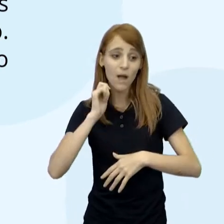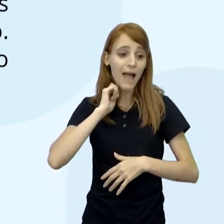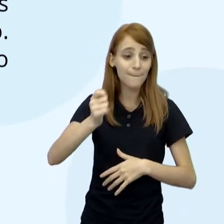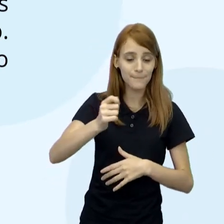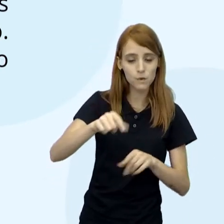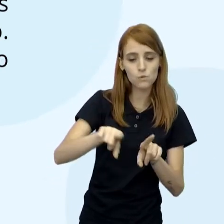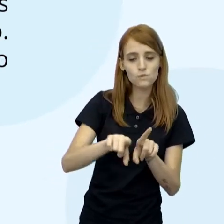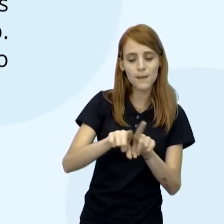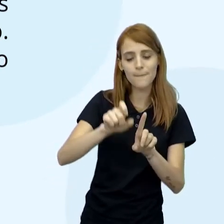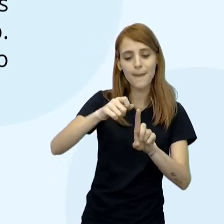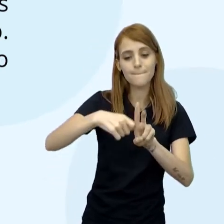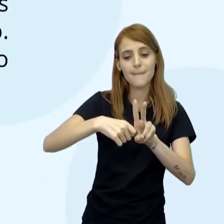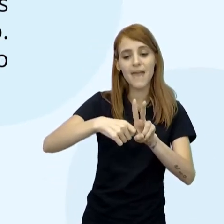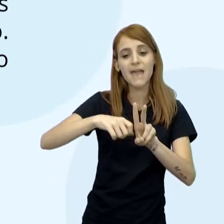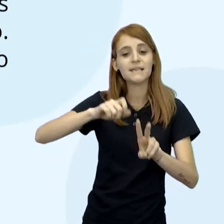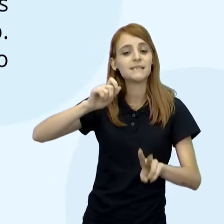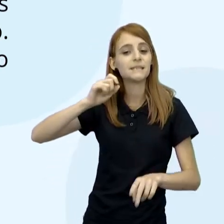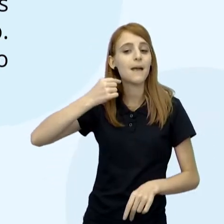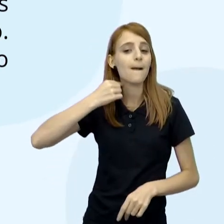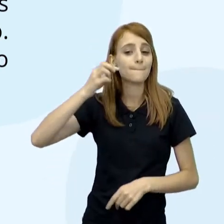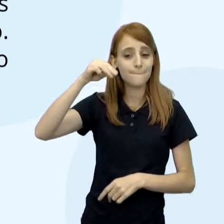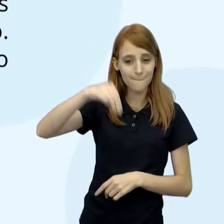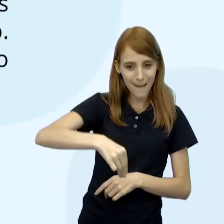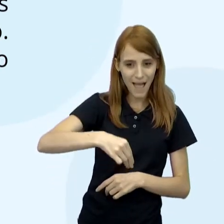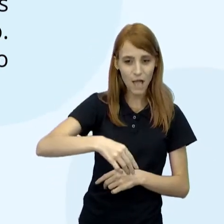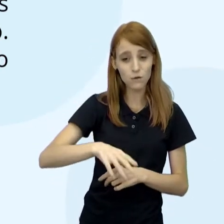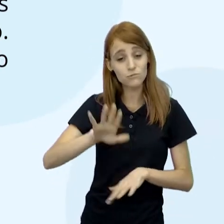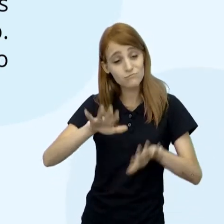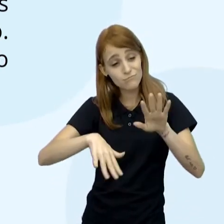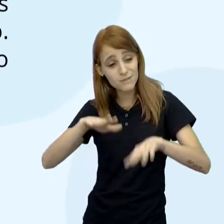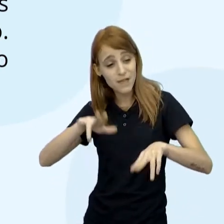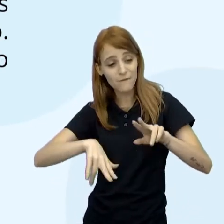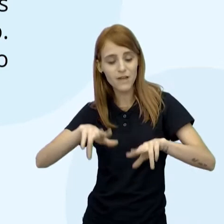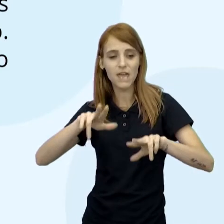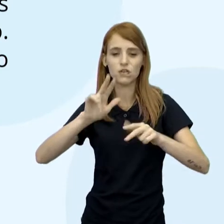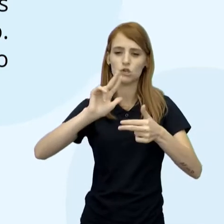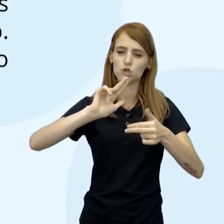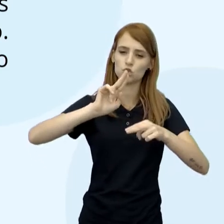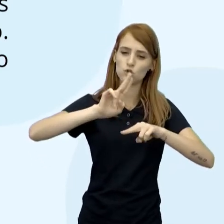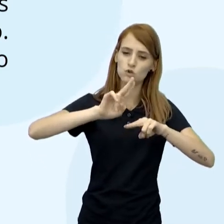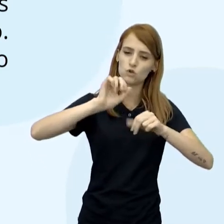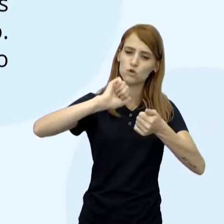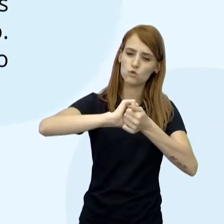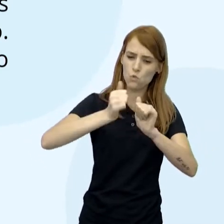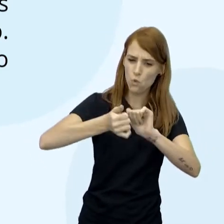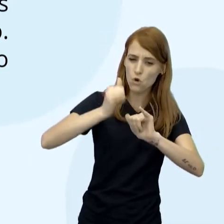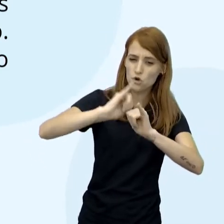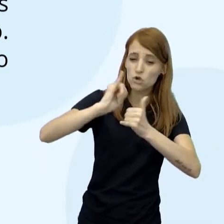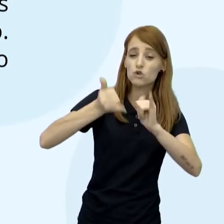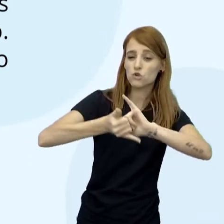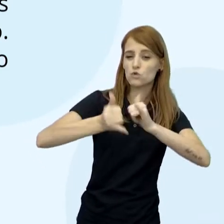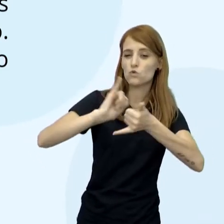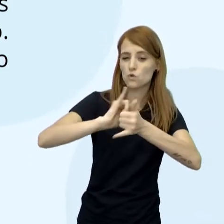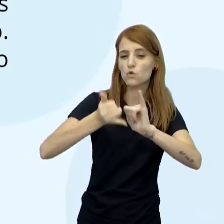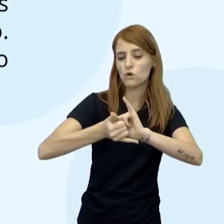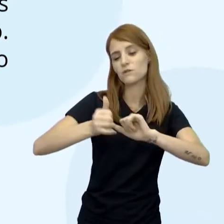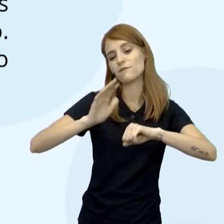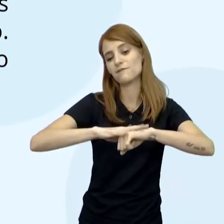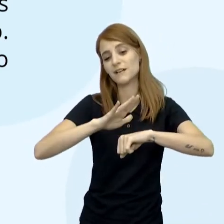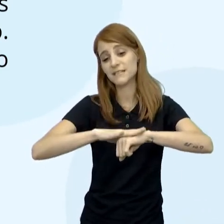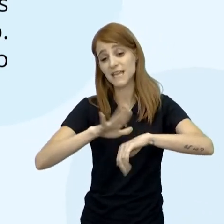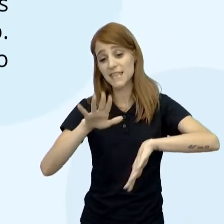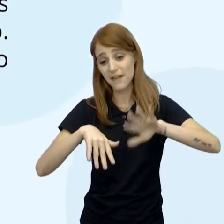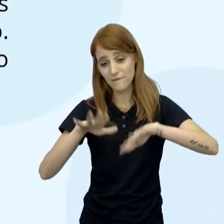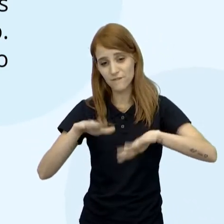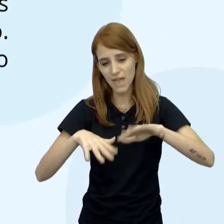e maio. Se der tempo, a gente continua aí e faz o de junho. Se a gente gostar muito aí de ver, porque também dá